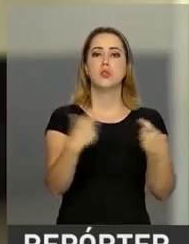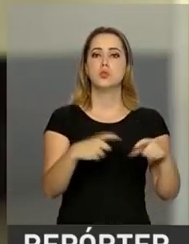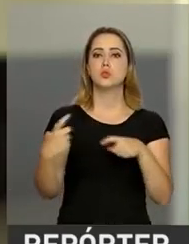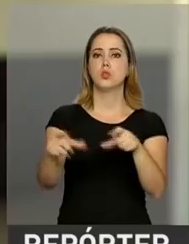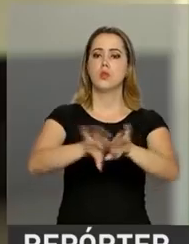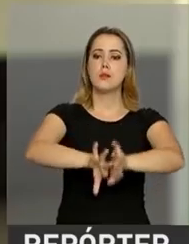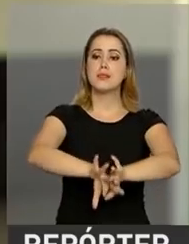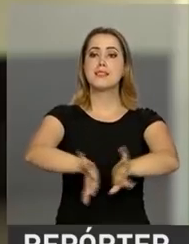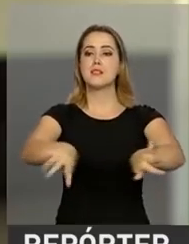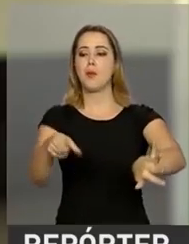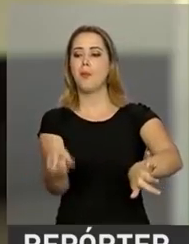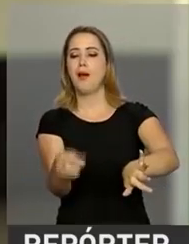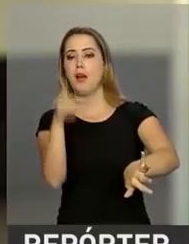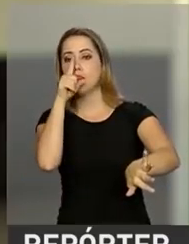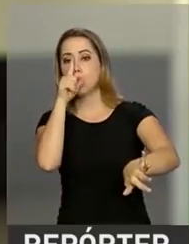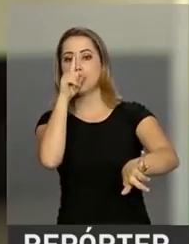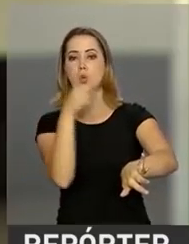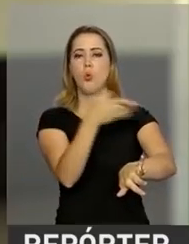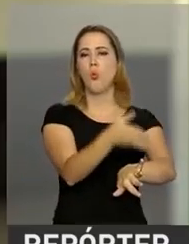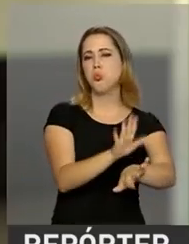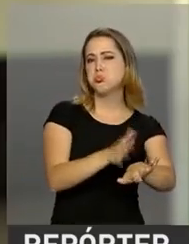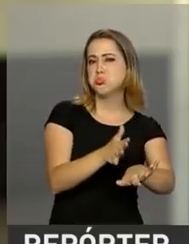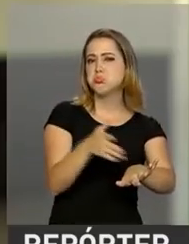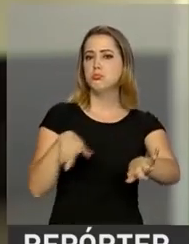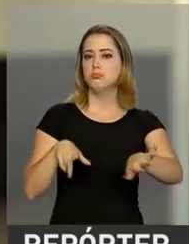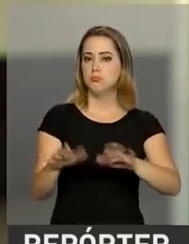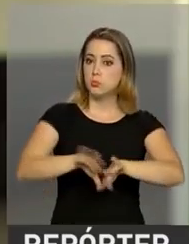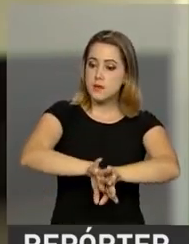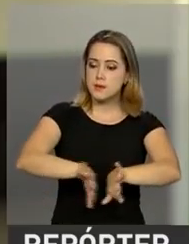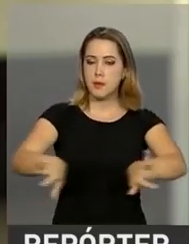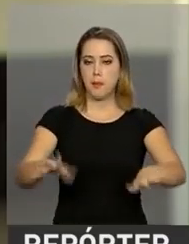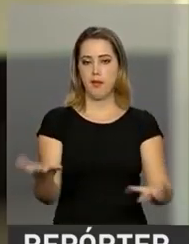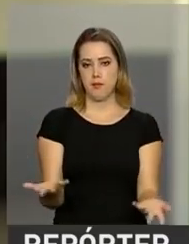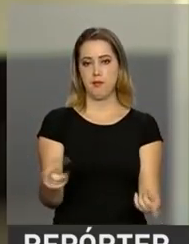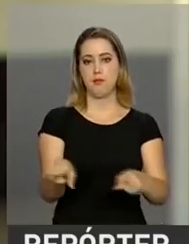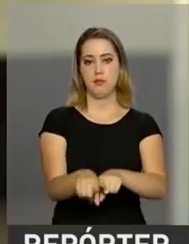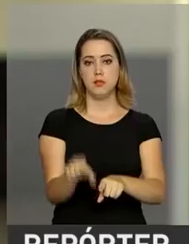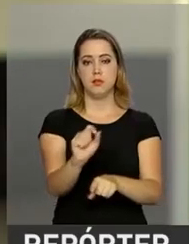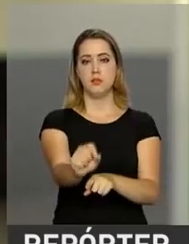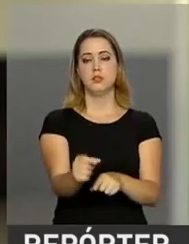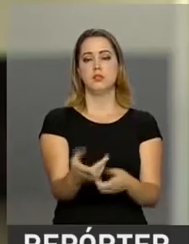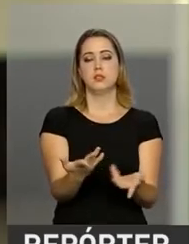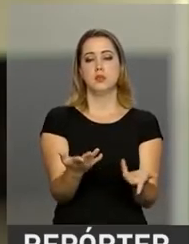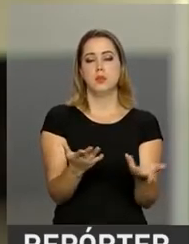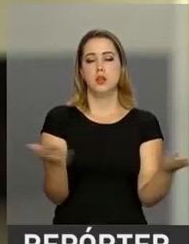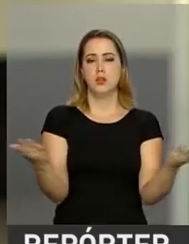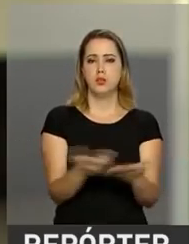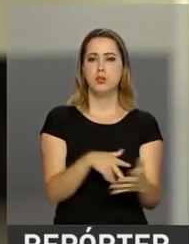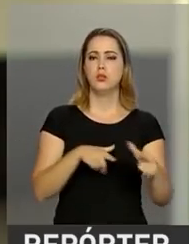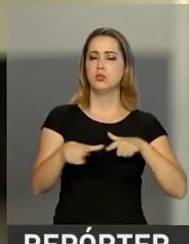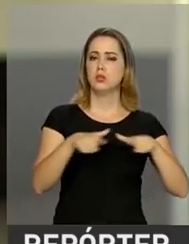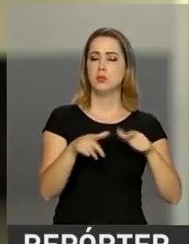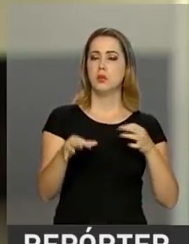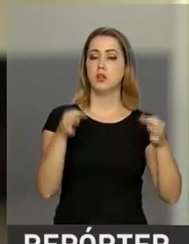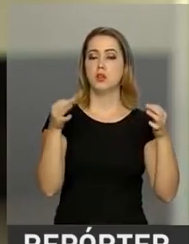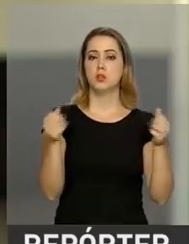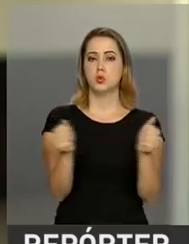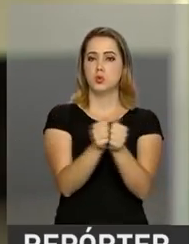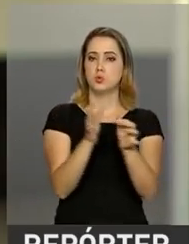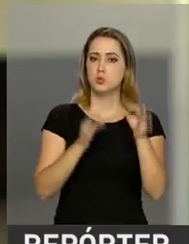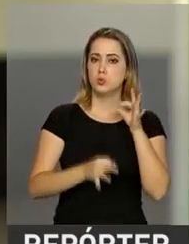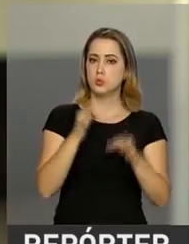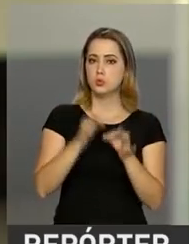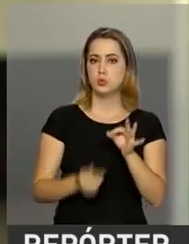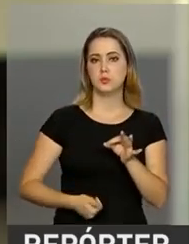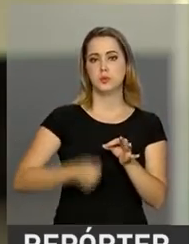separar os presos de acordo com o tipo de crime cometido e o governo trabalha com o judiciário para agilizar o julgamento de crimes